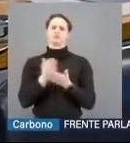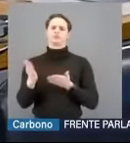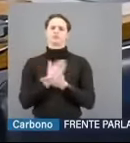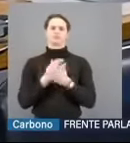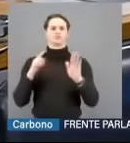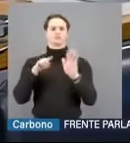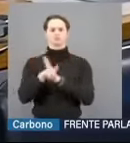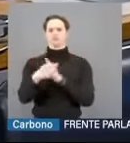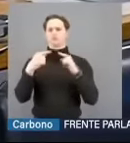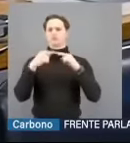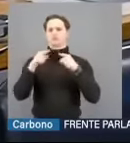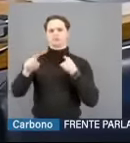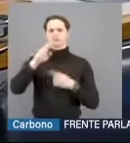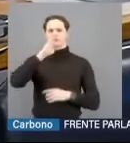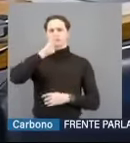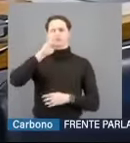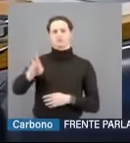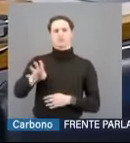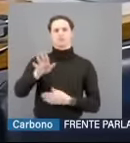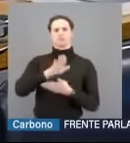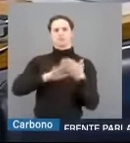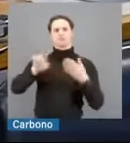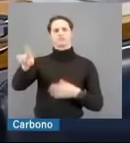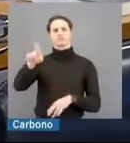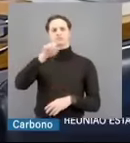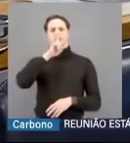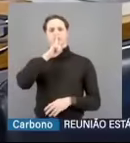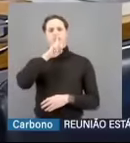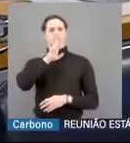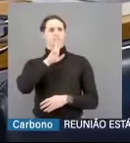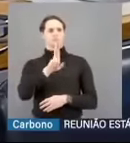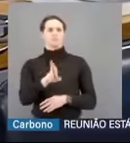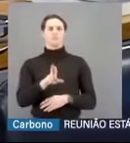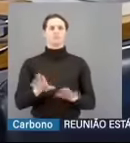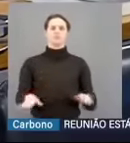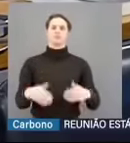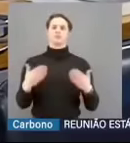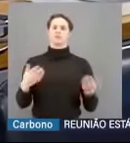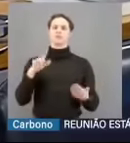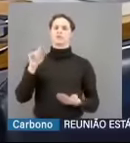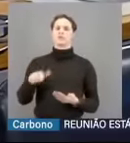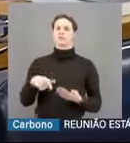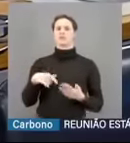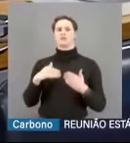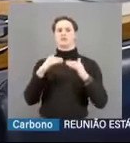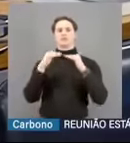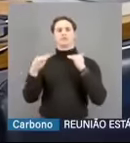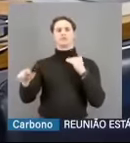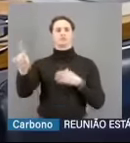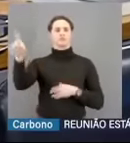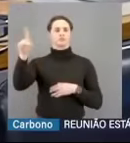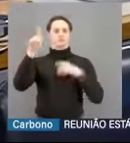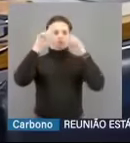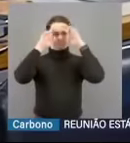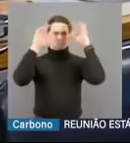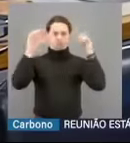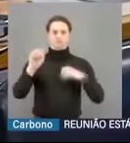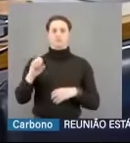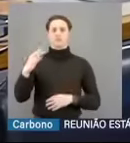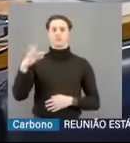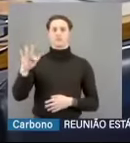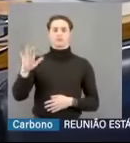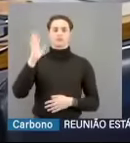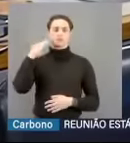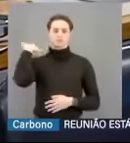nada a ver com incriminá-lo e ele simplesmente não responde. Isso é o descumprimento da decisão do Supremo Tribunal Federal da ministra